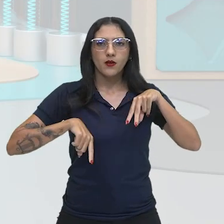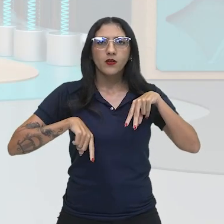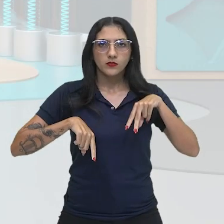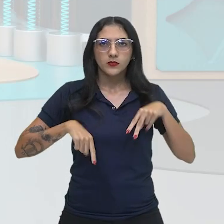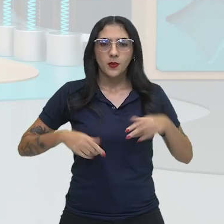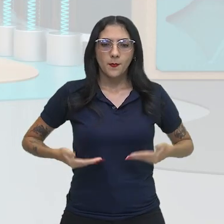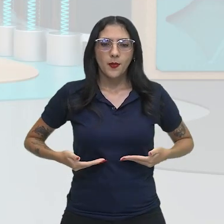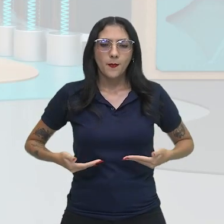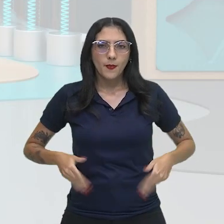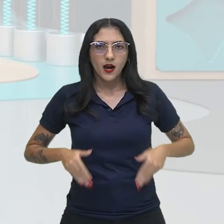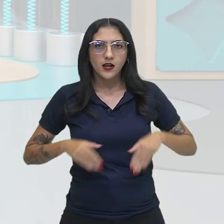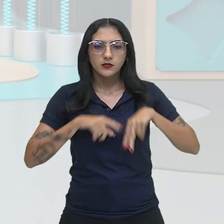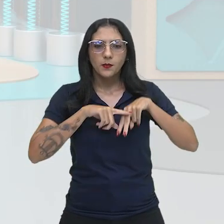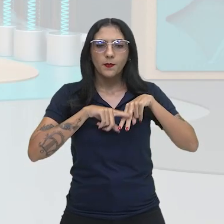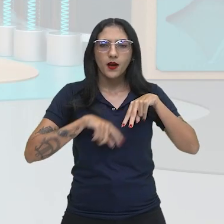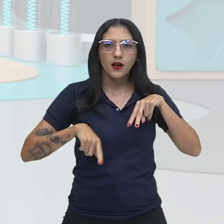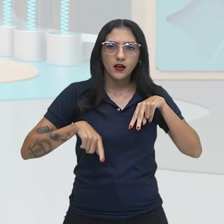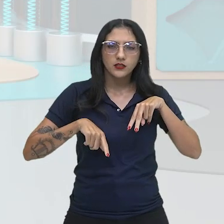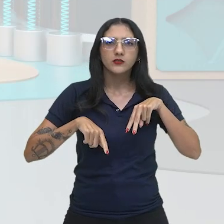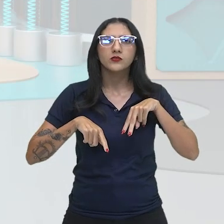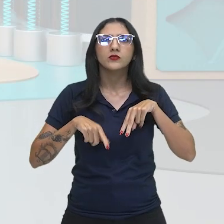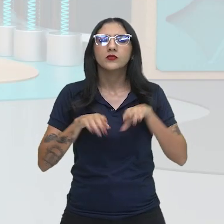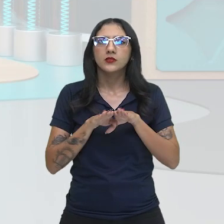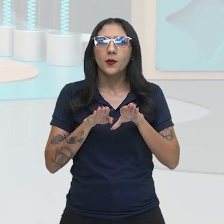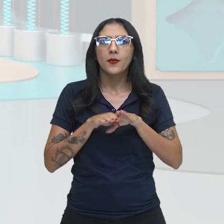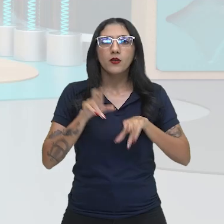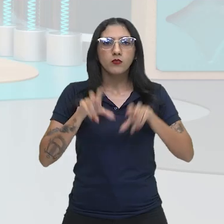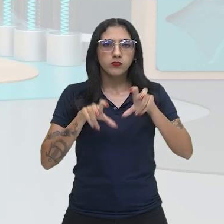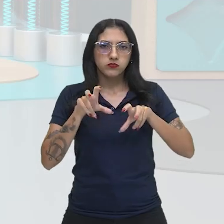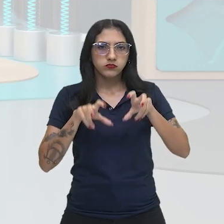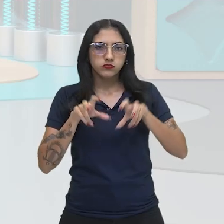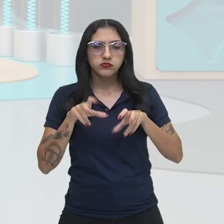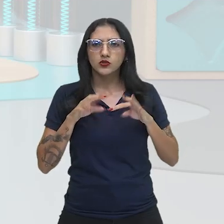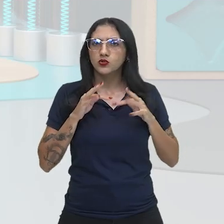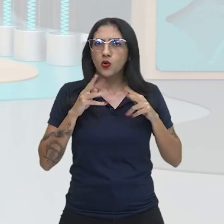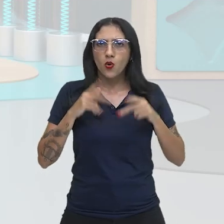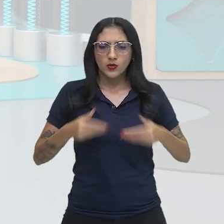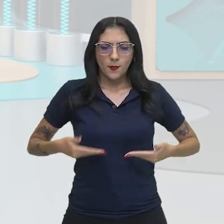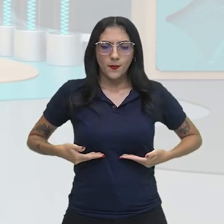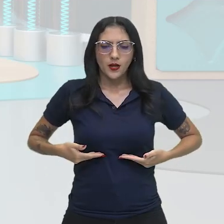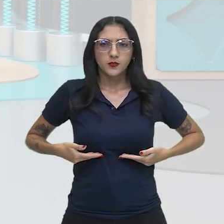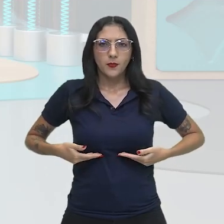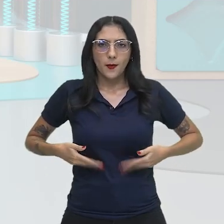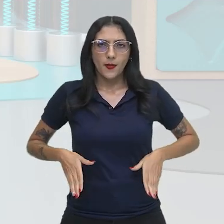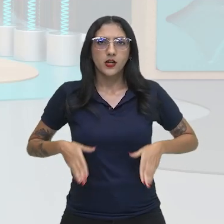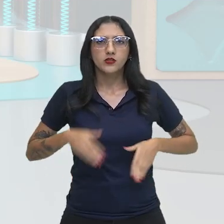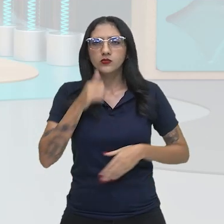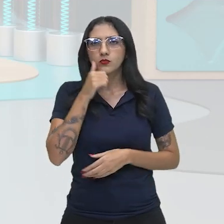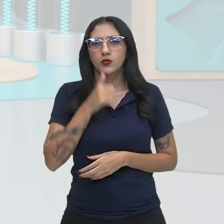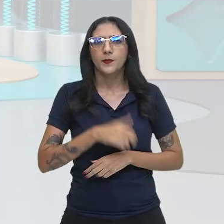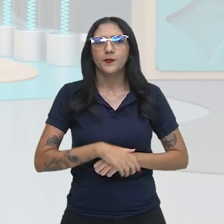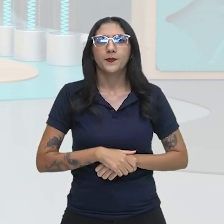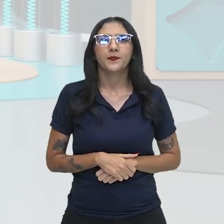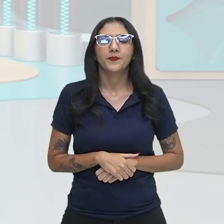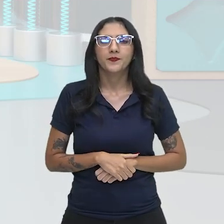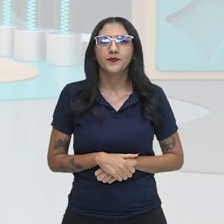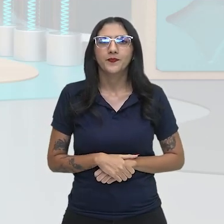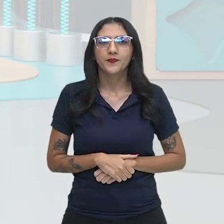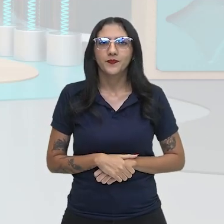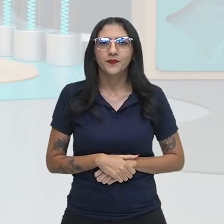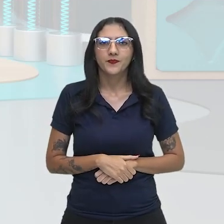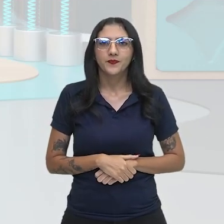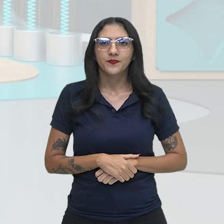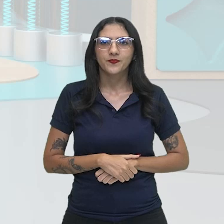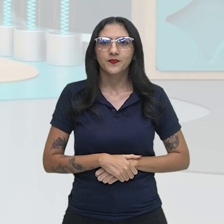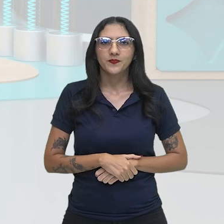de quadríceps, bíceps femoral, glúteos, né? Ou seja, toda a parte inferior do corpo. Prosseguindo,